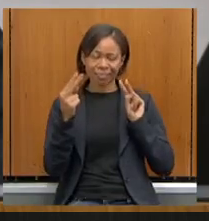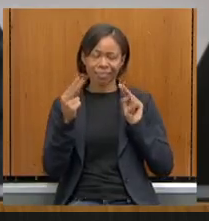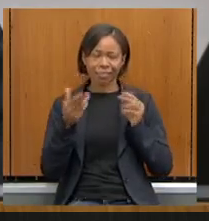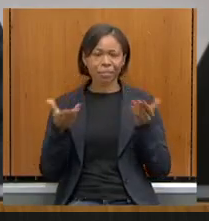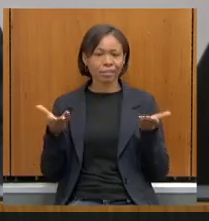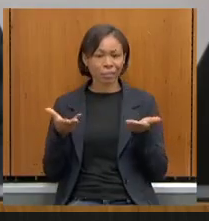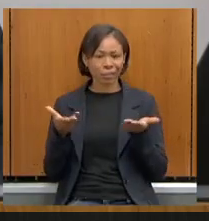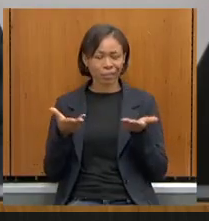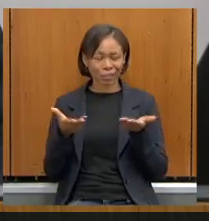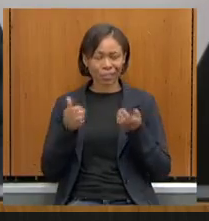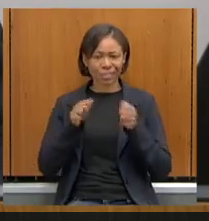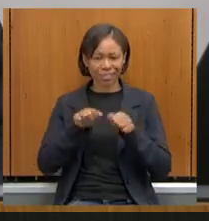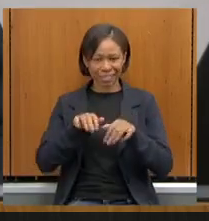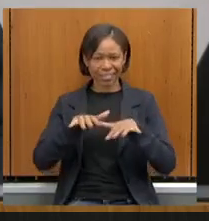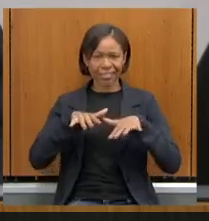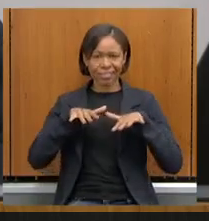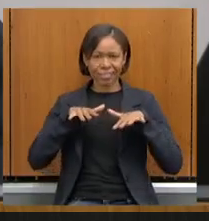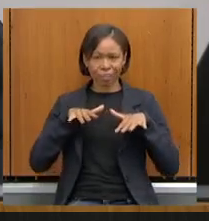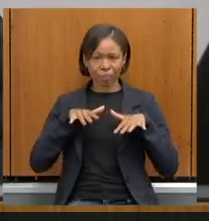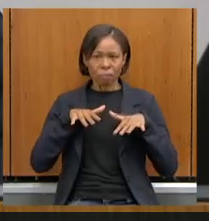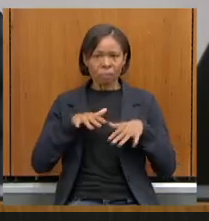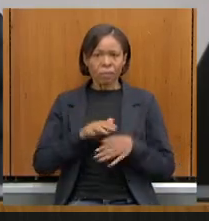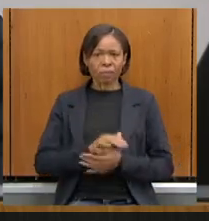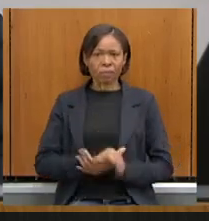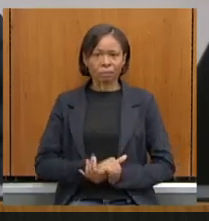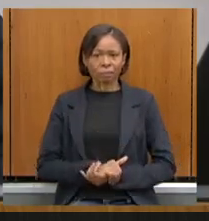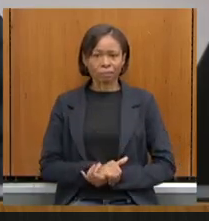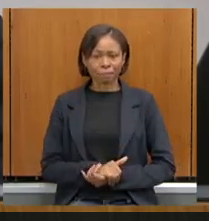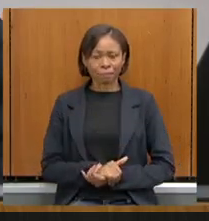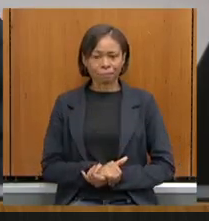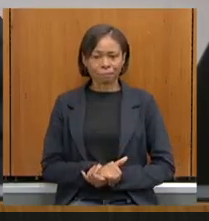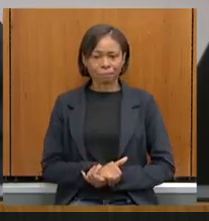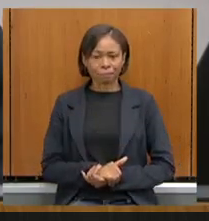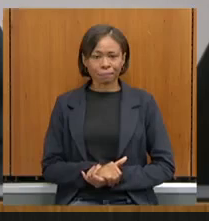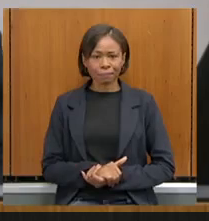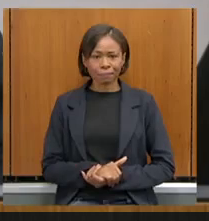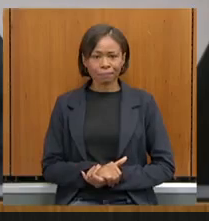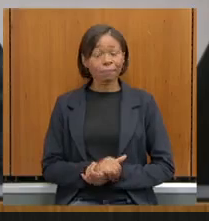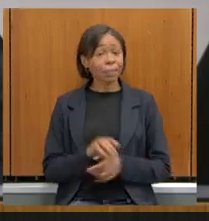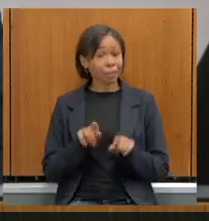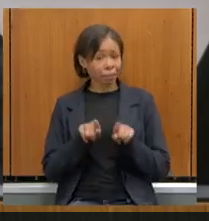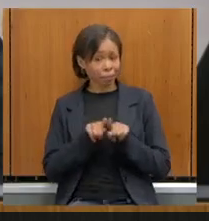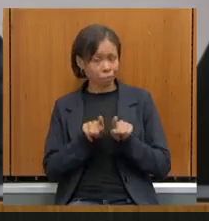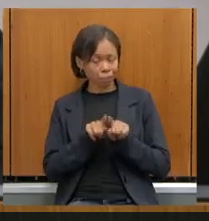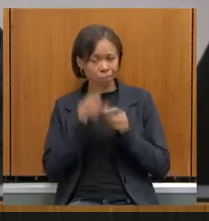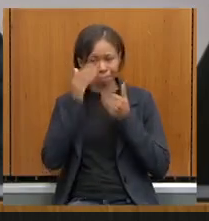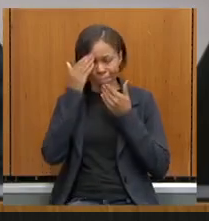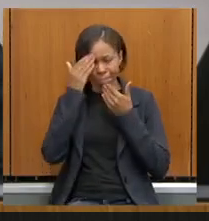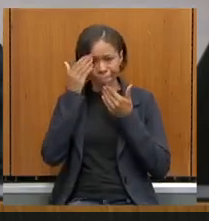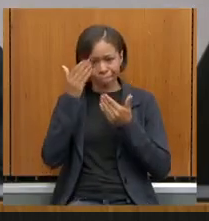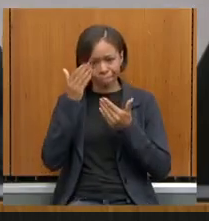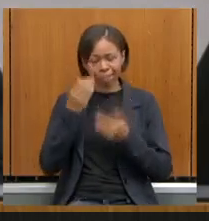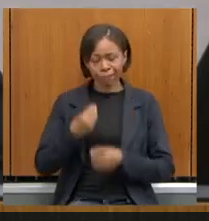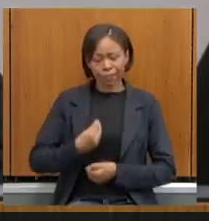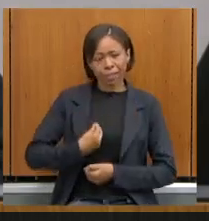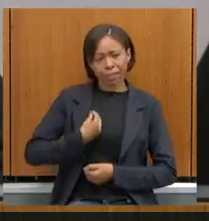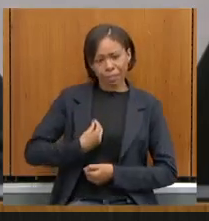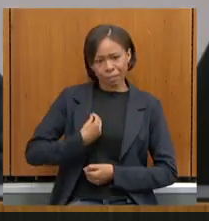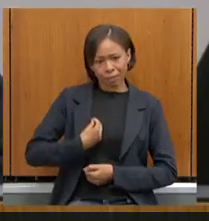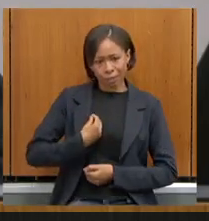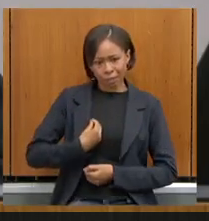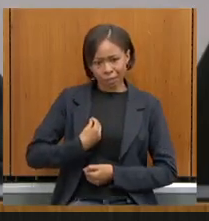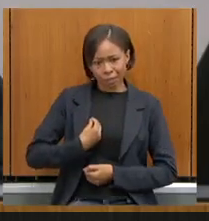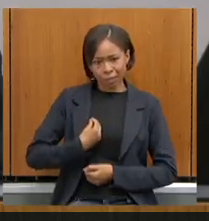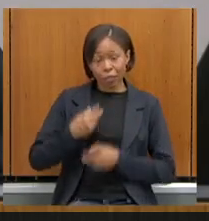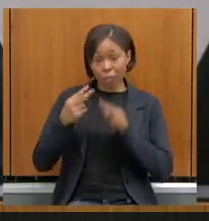reunião. E também registramos e agradecemos a presença do